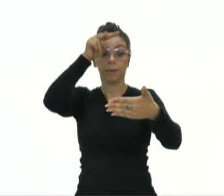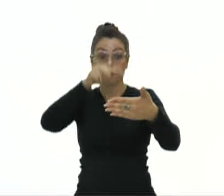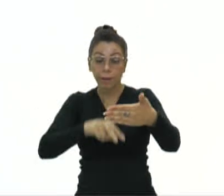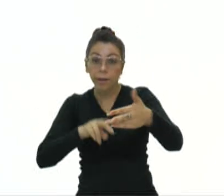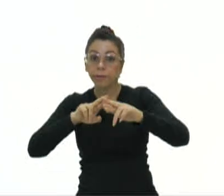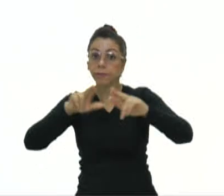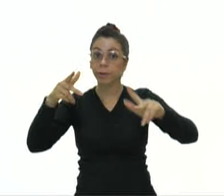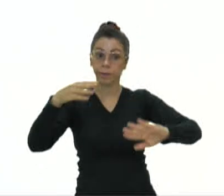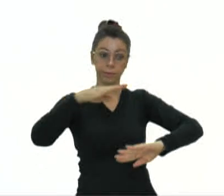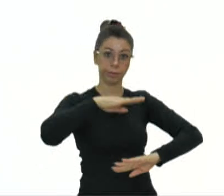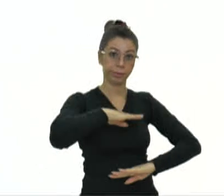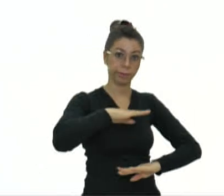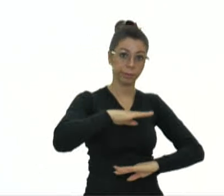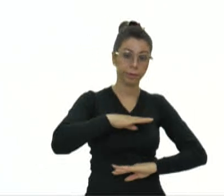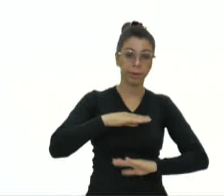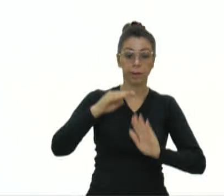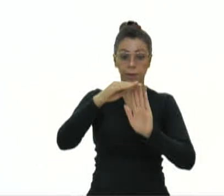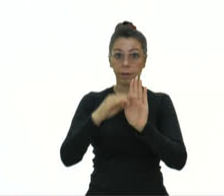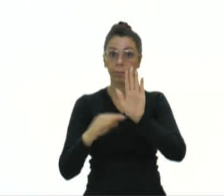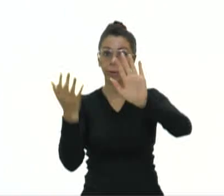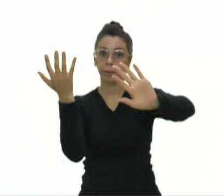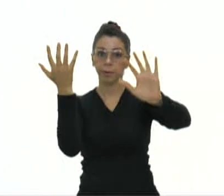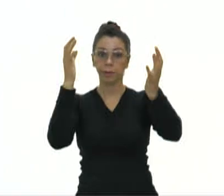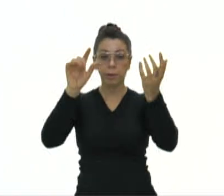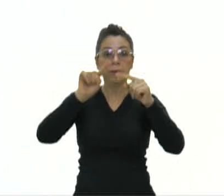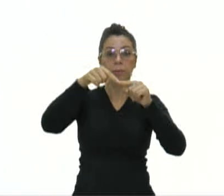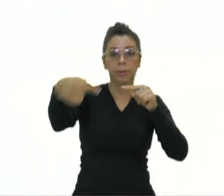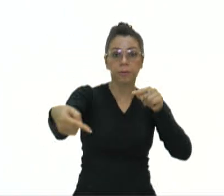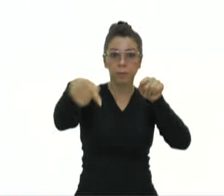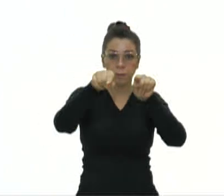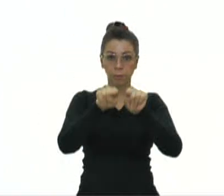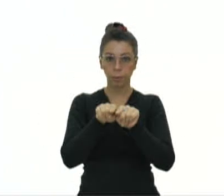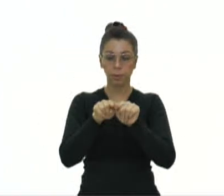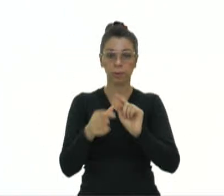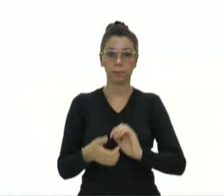entre fatores e elementos do clima e voltamos já já.